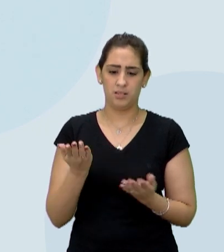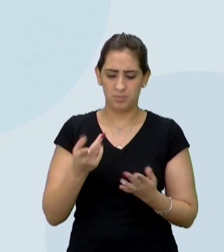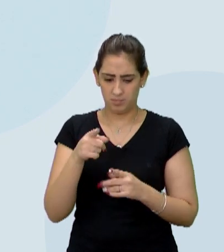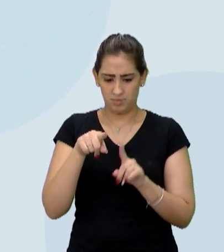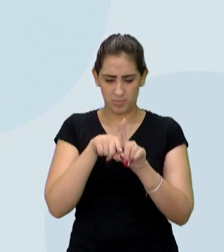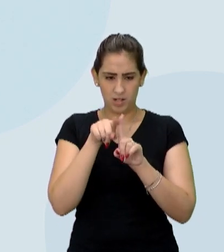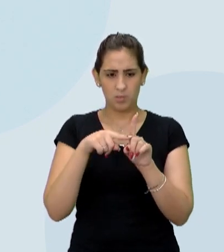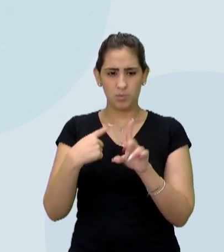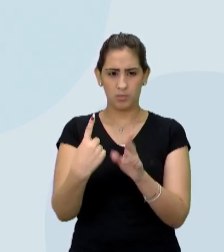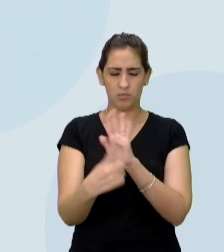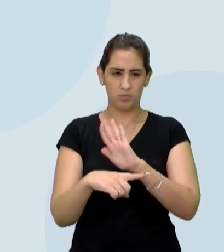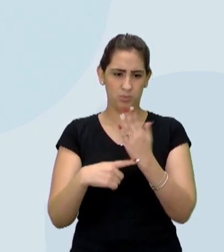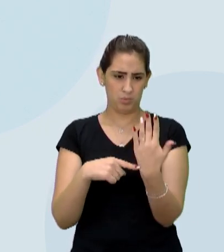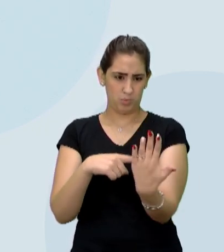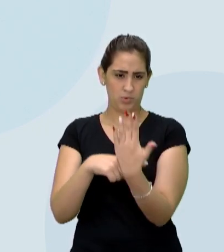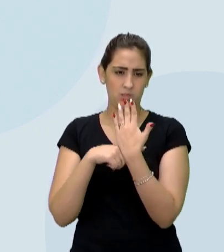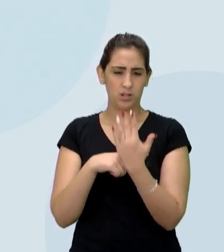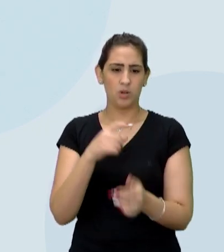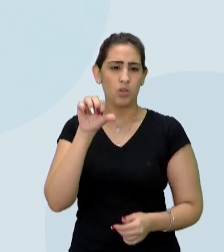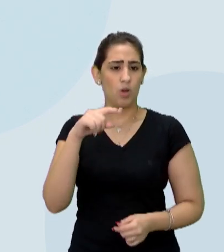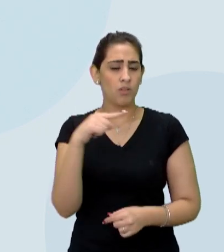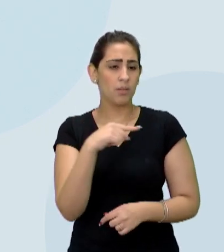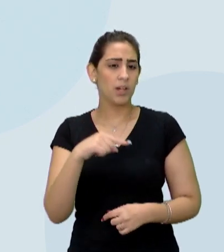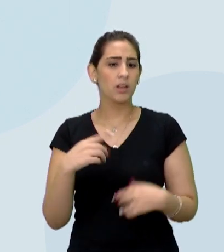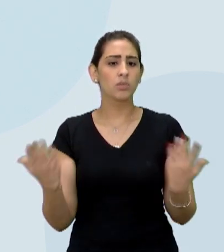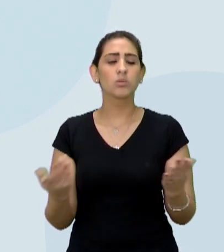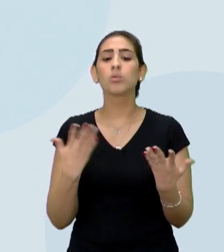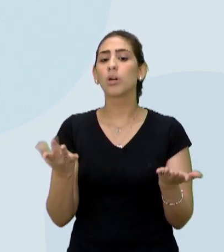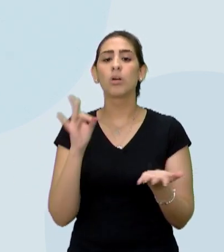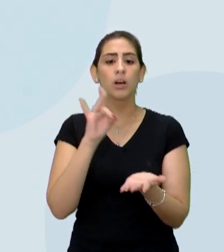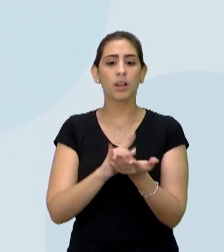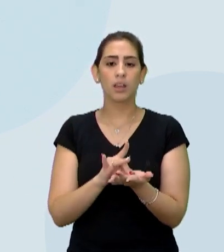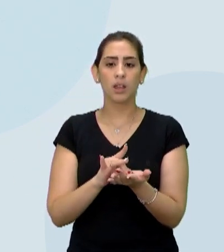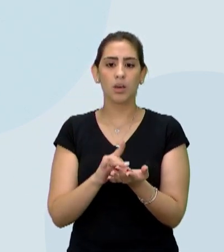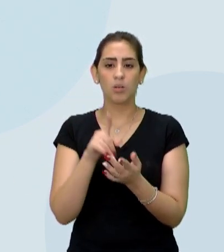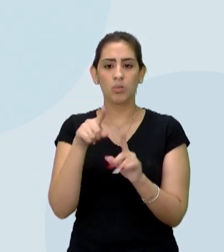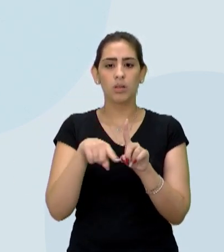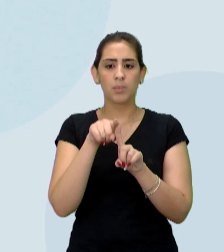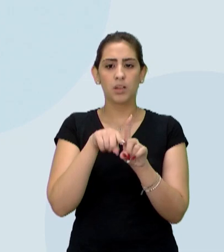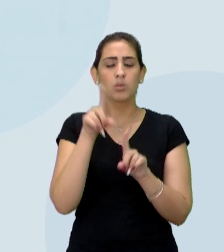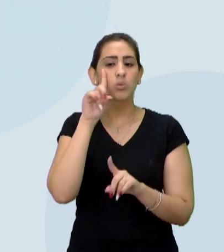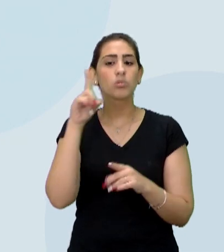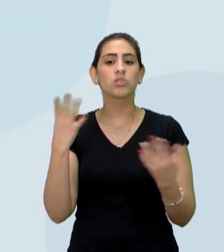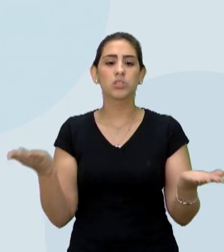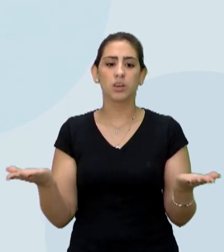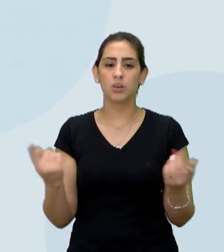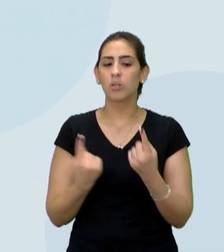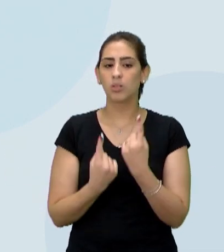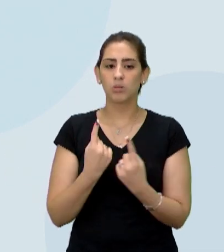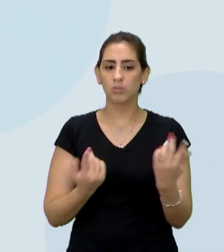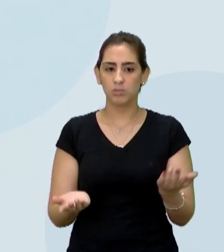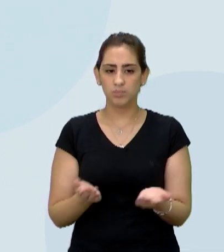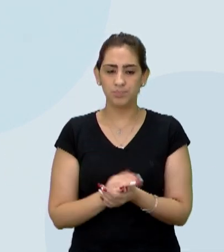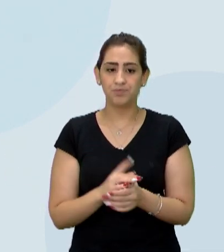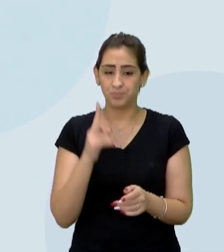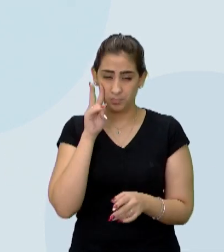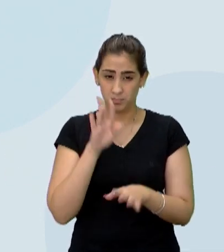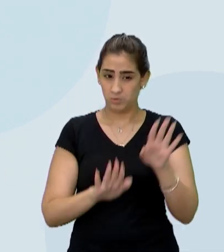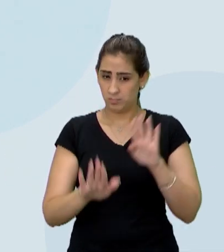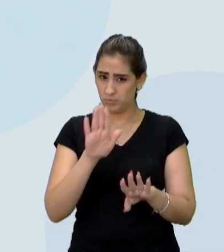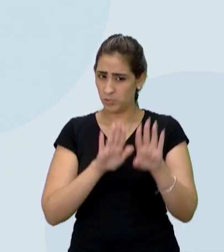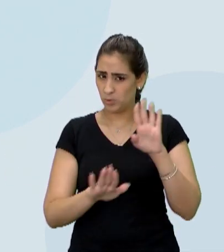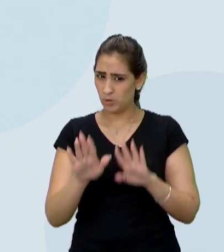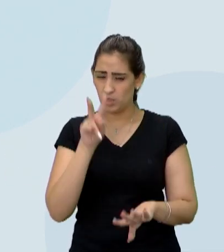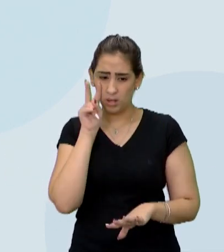certo? Então, qual era a temperatura real nesse instante do dia? Gente, tomem bastante cuidado aí, tá